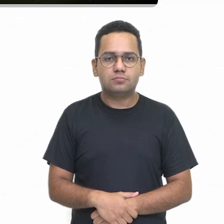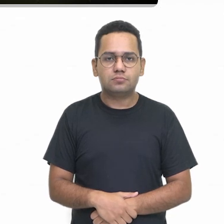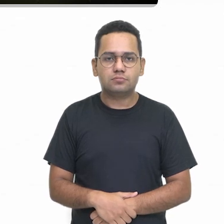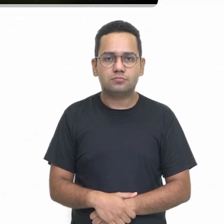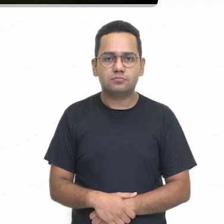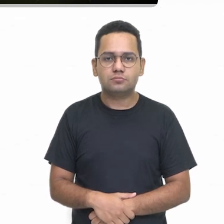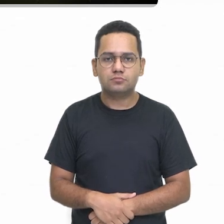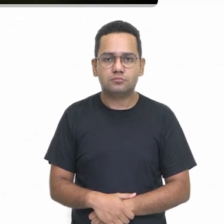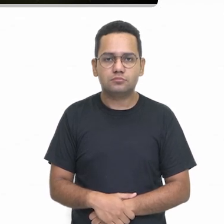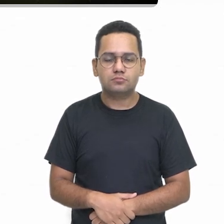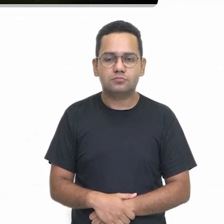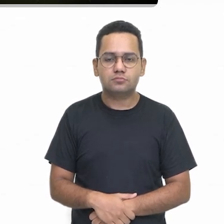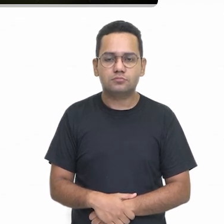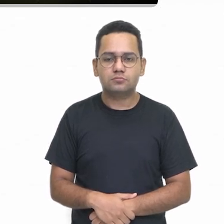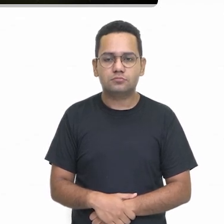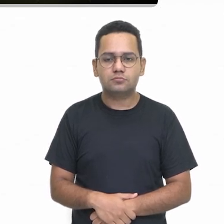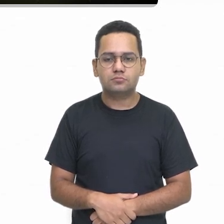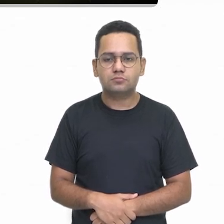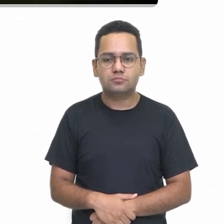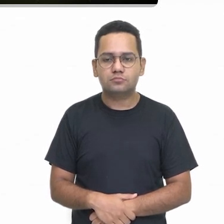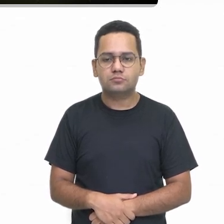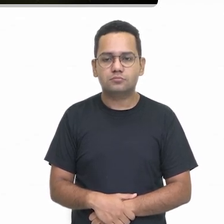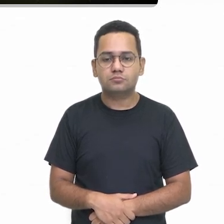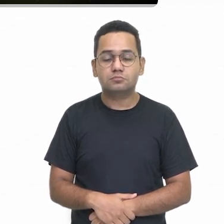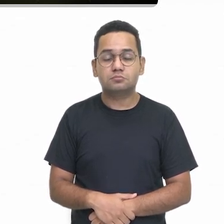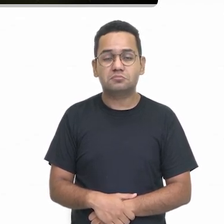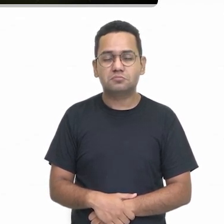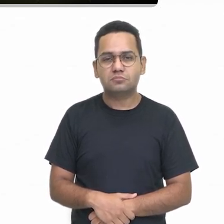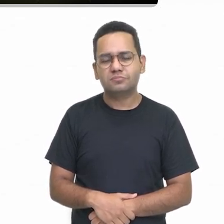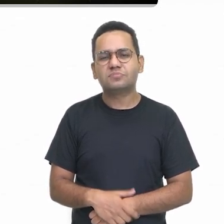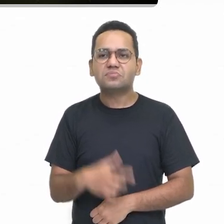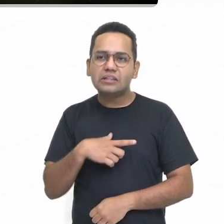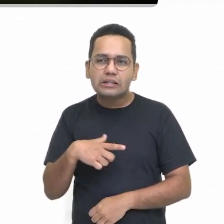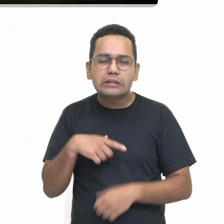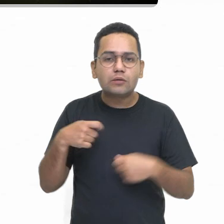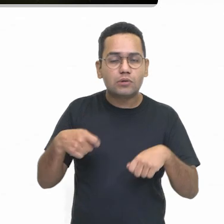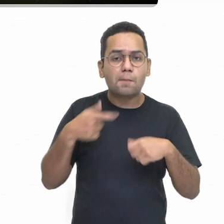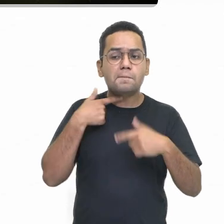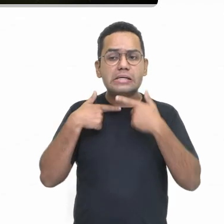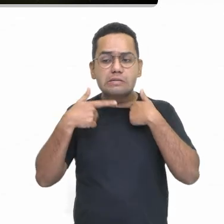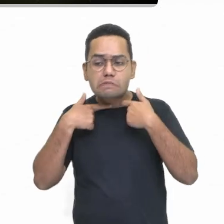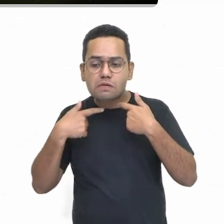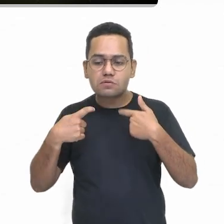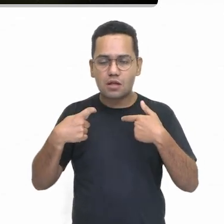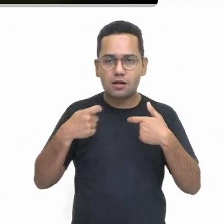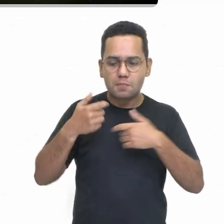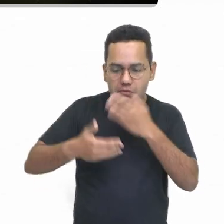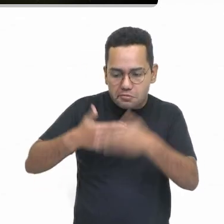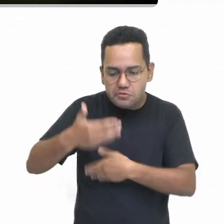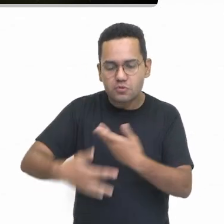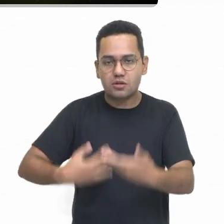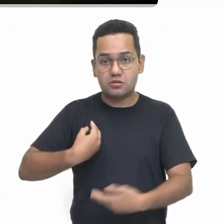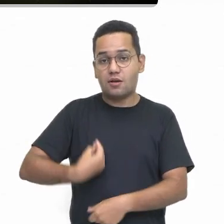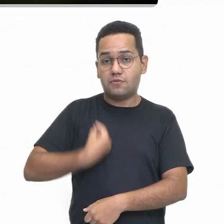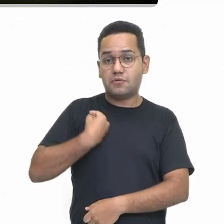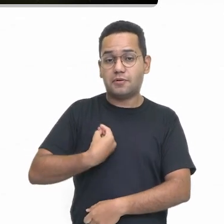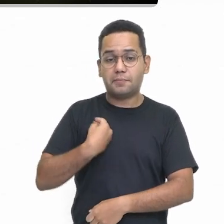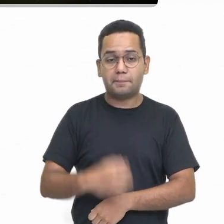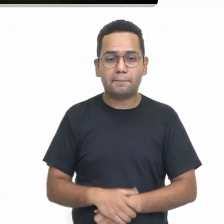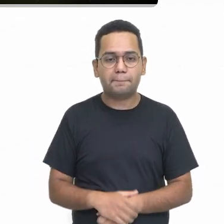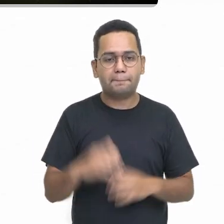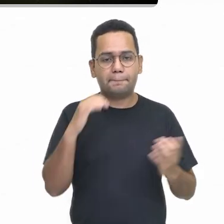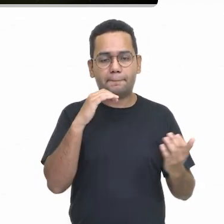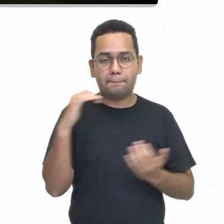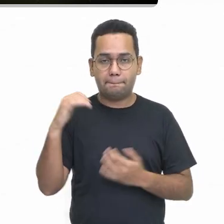necessidades ali do para sua Sobrevivência para a manutenção da sua vida tá os